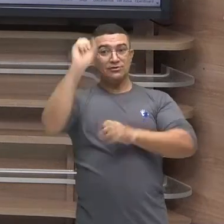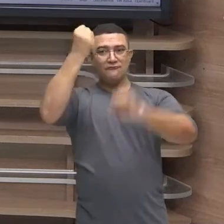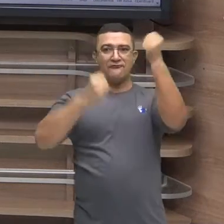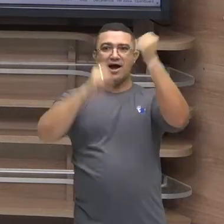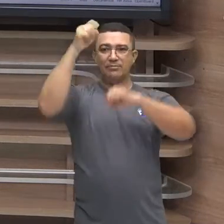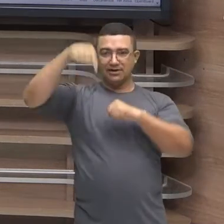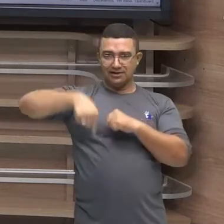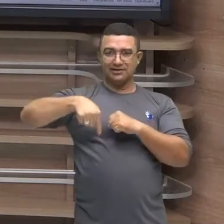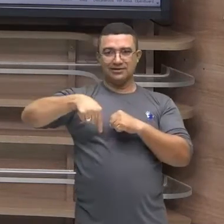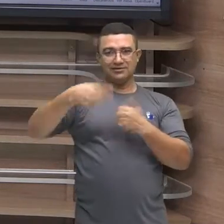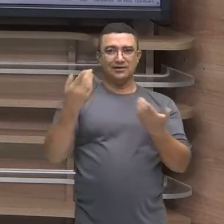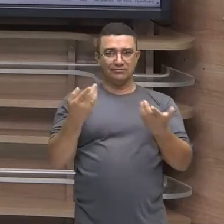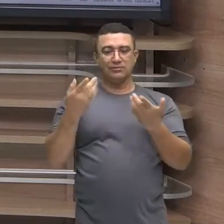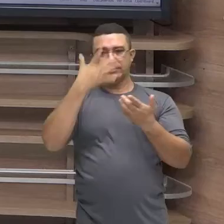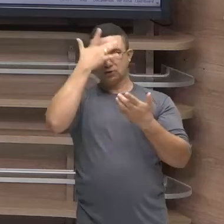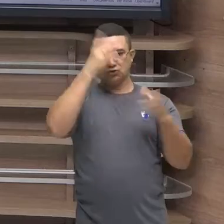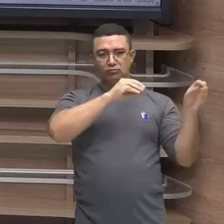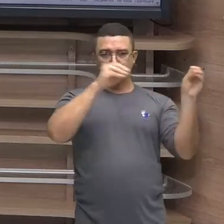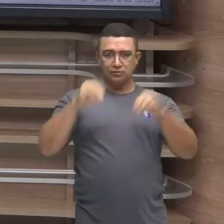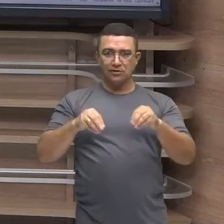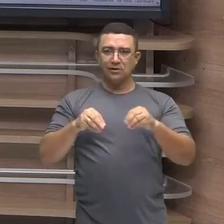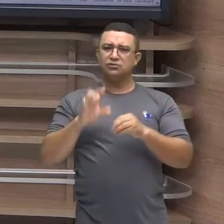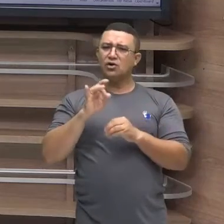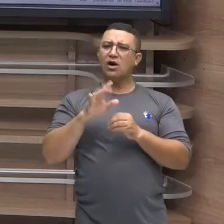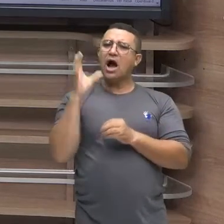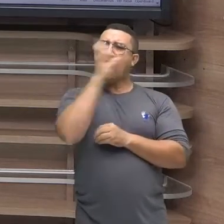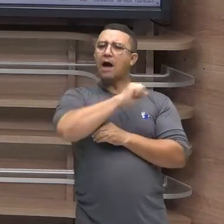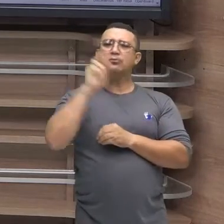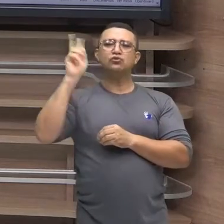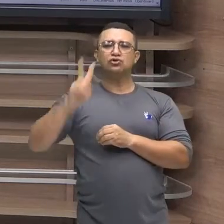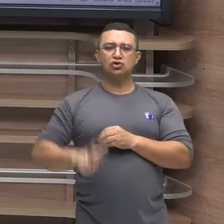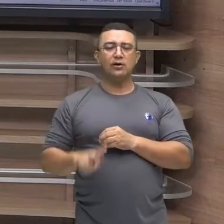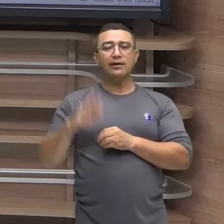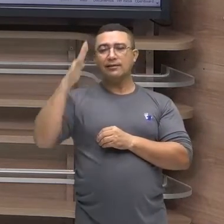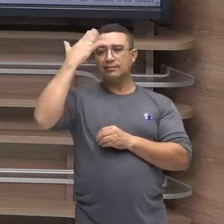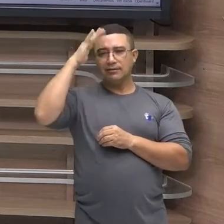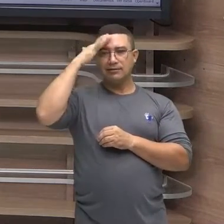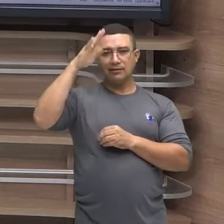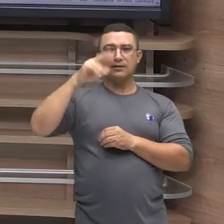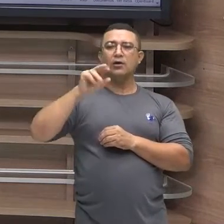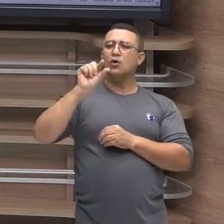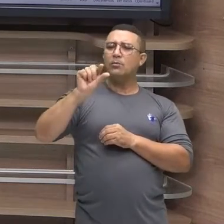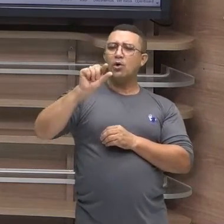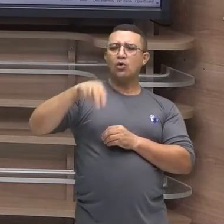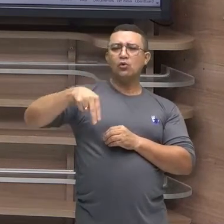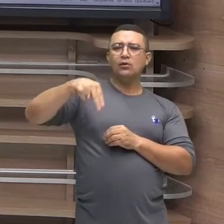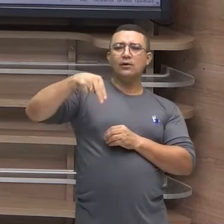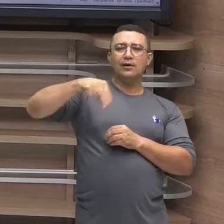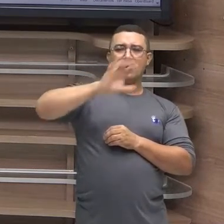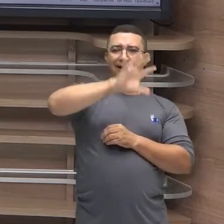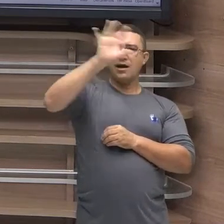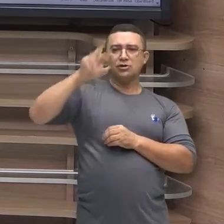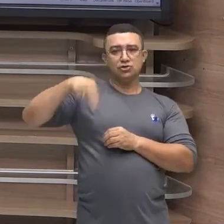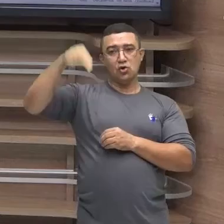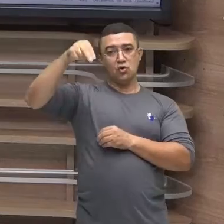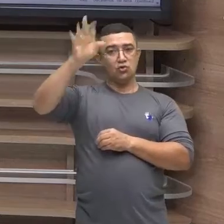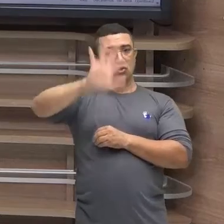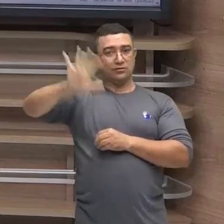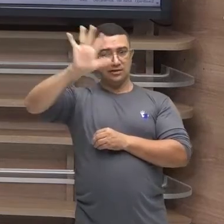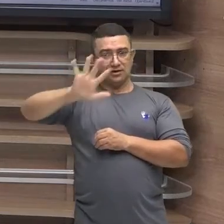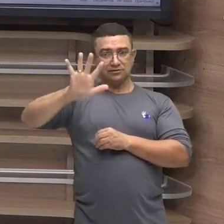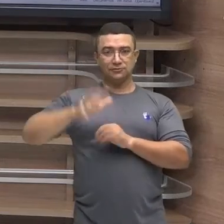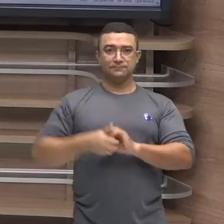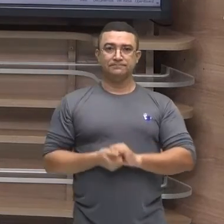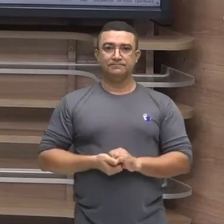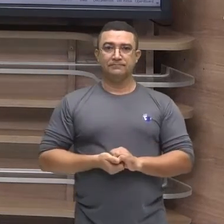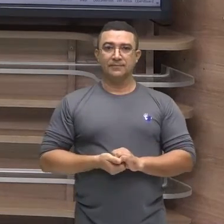né? Então esse foi um breve histórico aí para a gente entender um pouco mais aí dessa região aí, do caso do